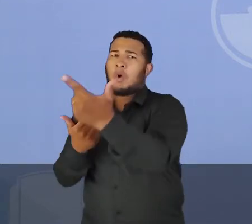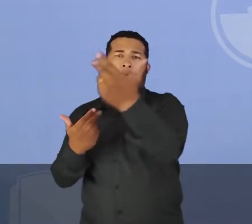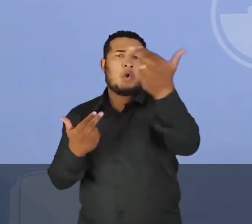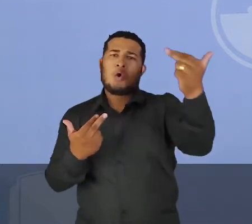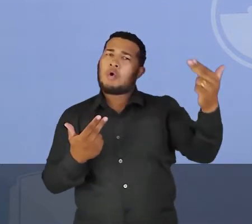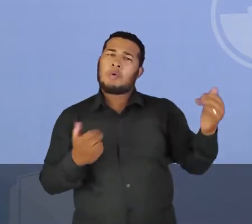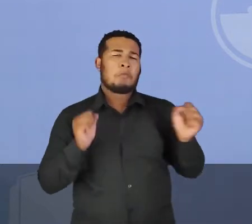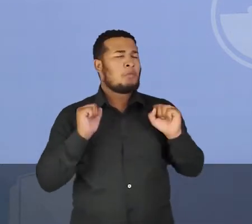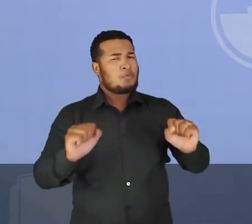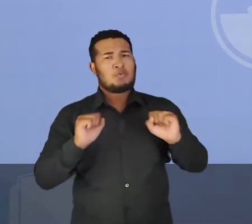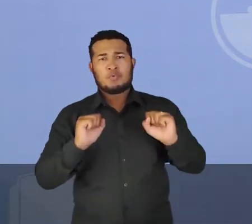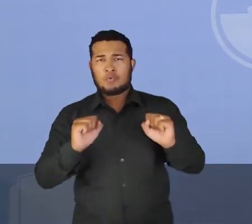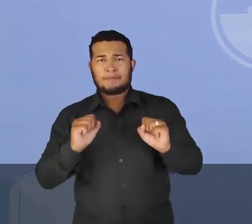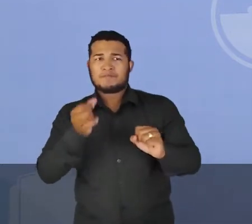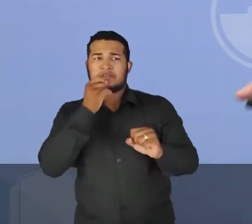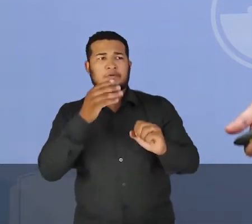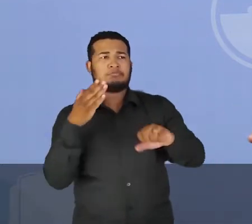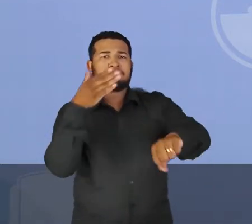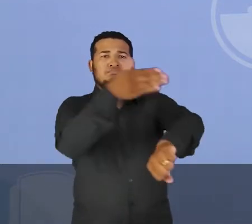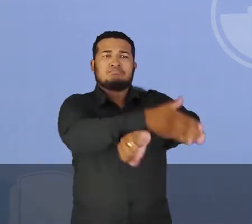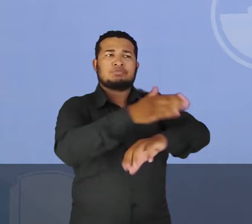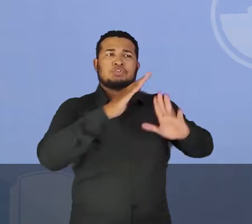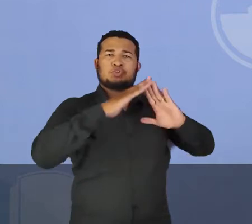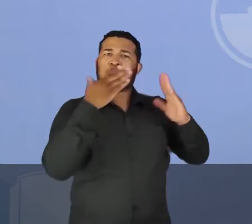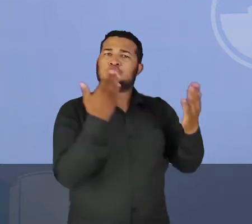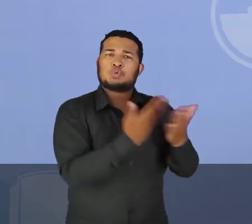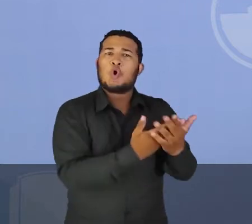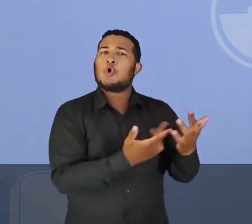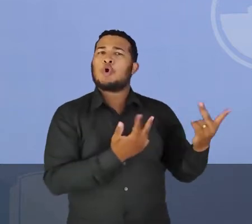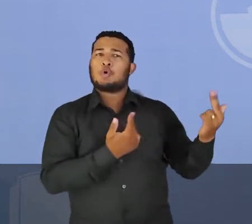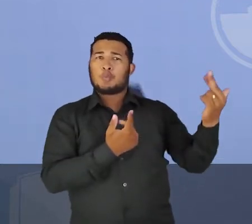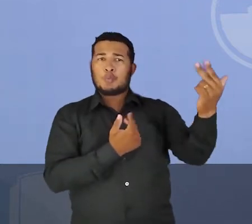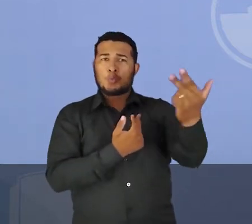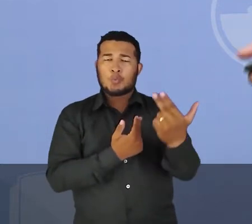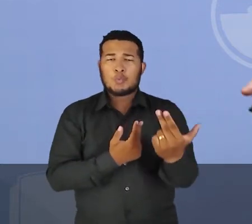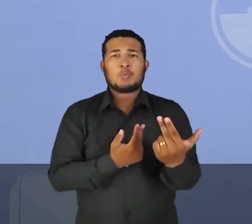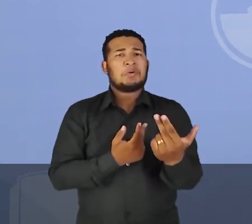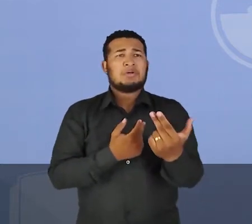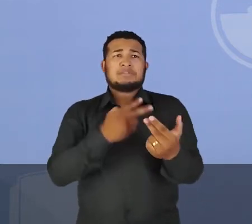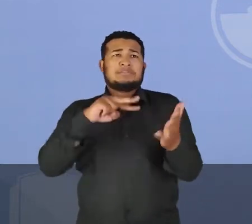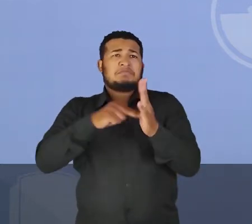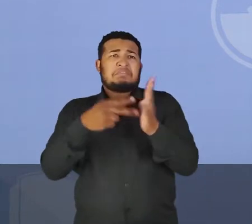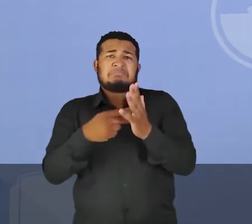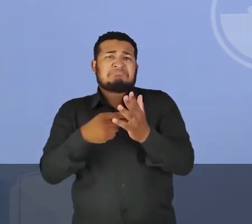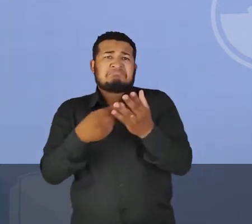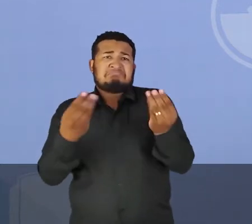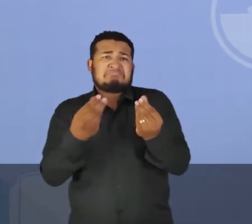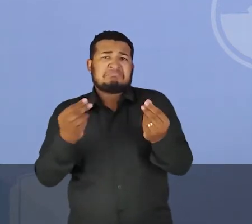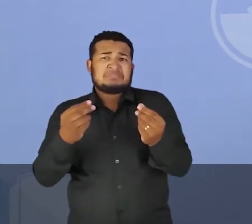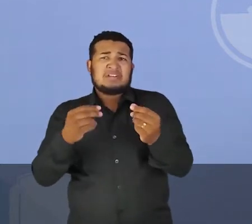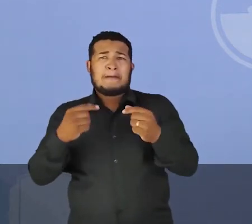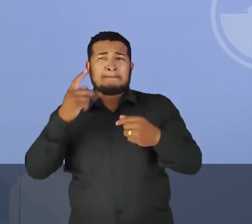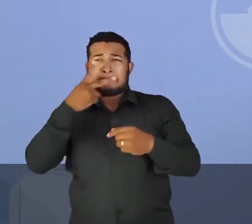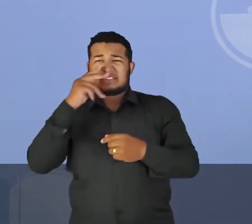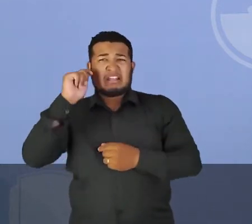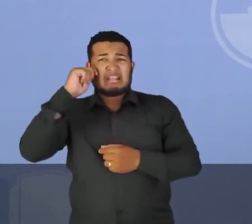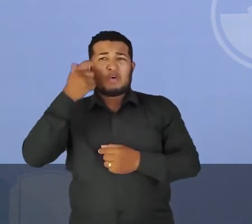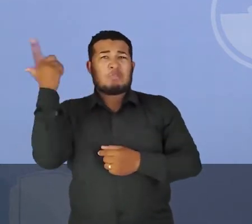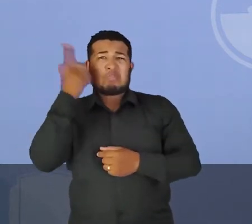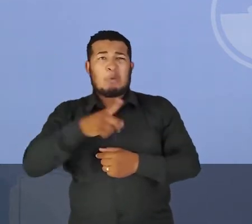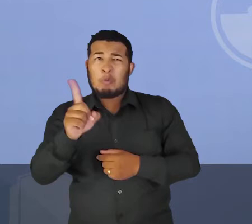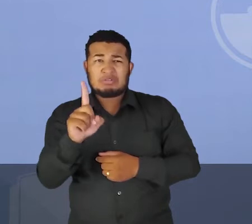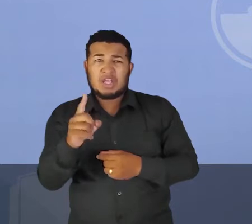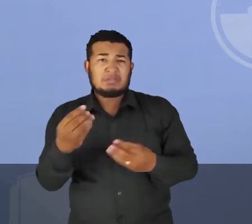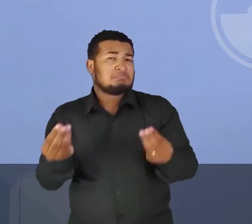coisas, né? Eles podem ir para a escola igual os outros, ou seja, não tem motivo para os negros não conseguirem,